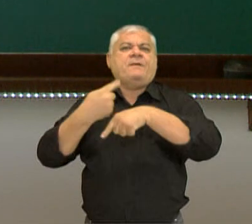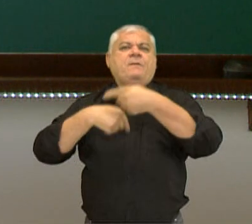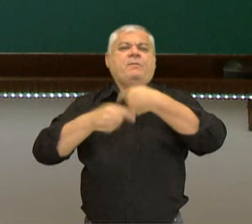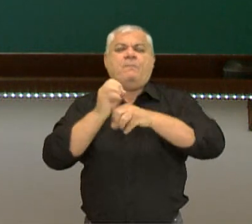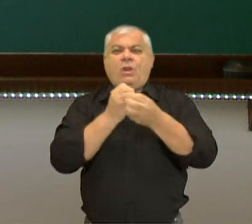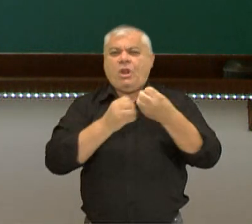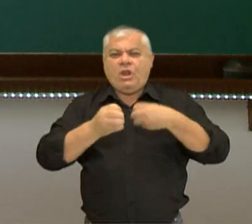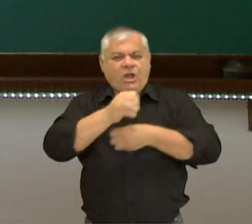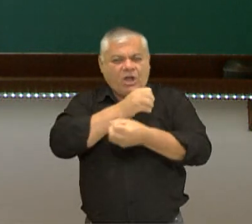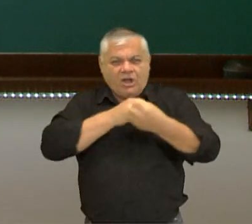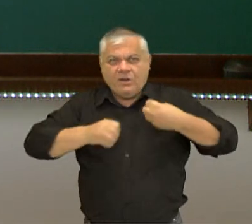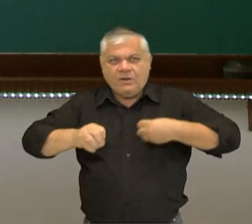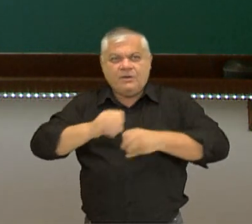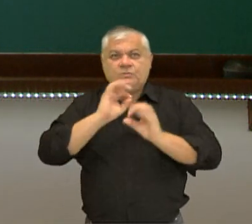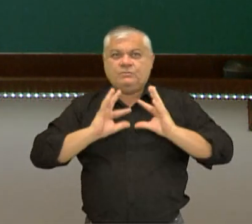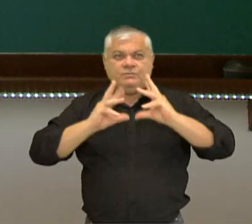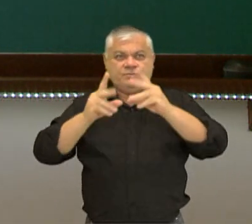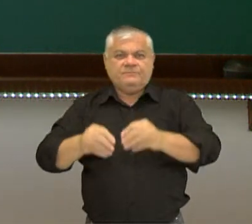os vírus.